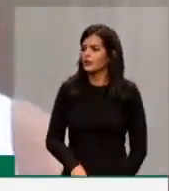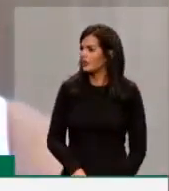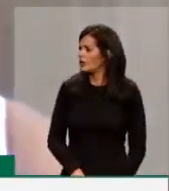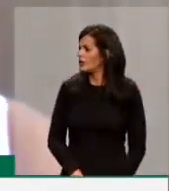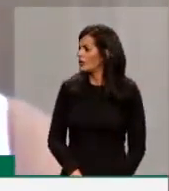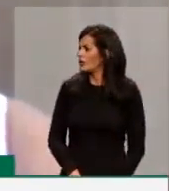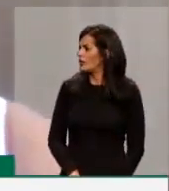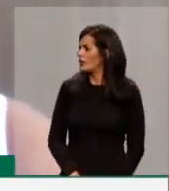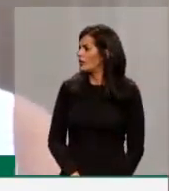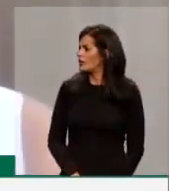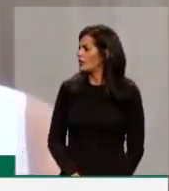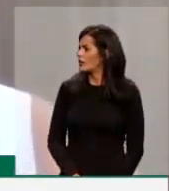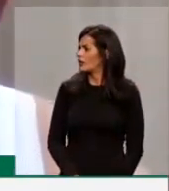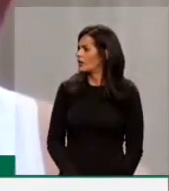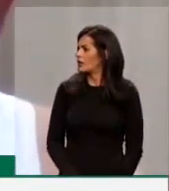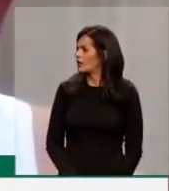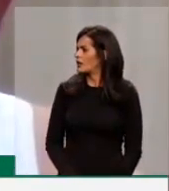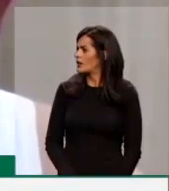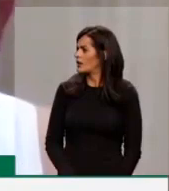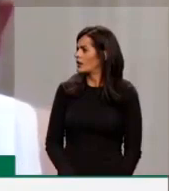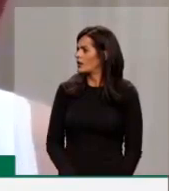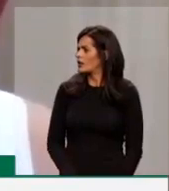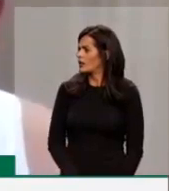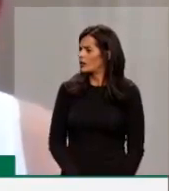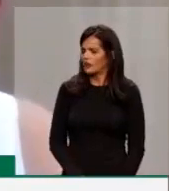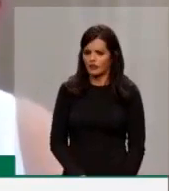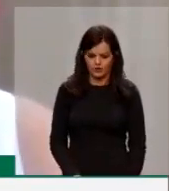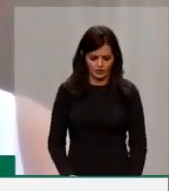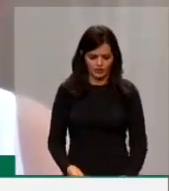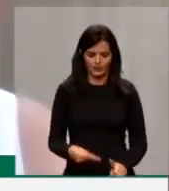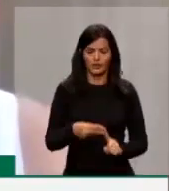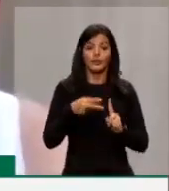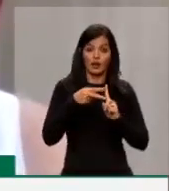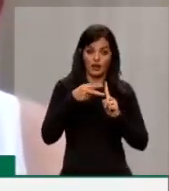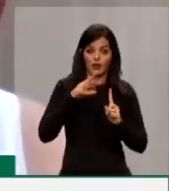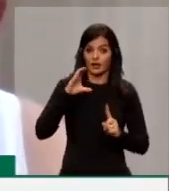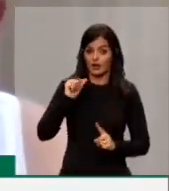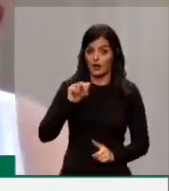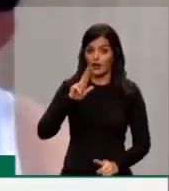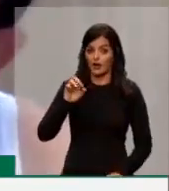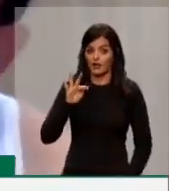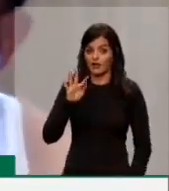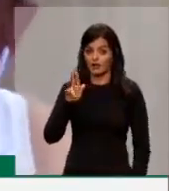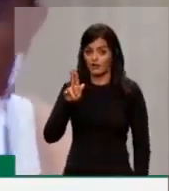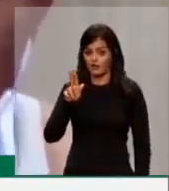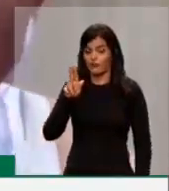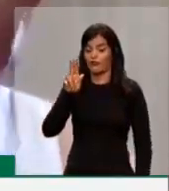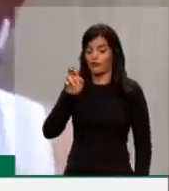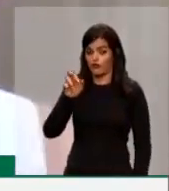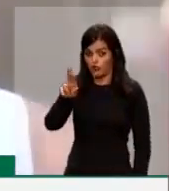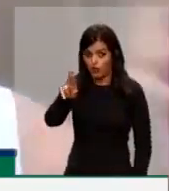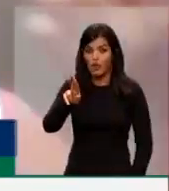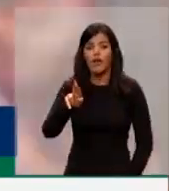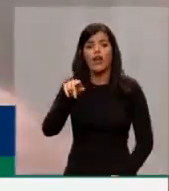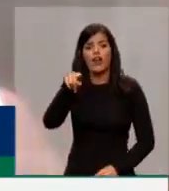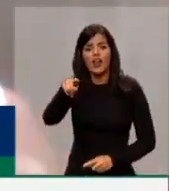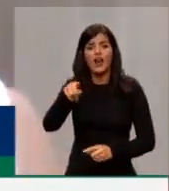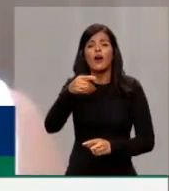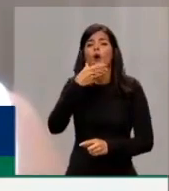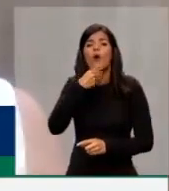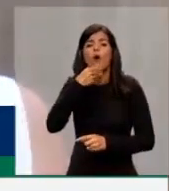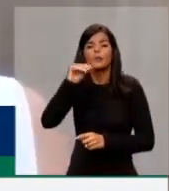adoram o dinheiro do negro que eles mataram lá. Então, nós vamos controlar isso pelo capital. Por isso que a gente criou um banco. Na